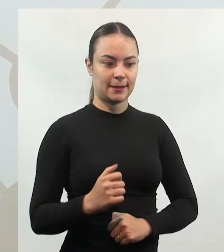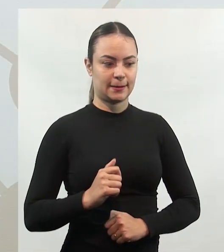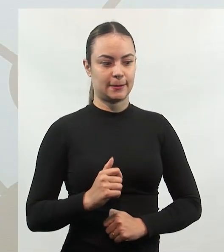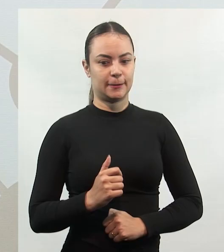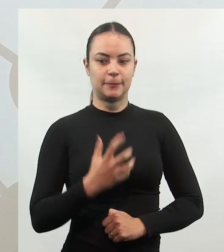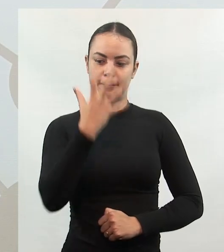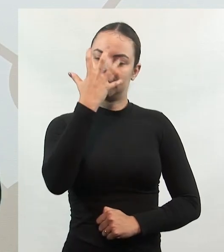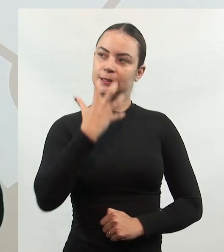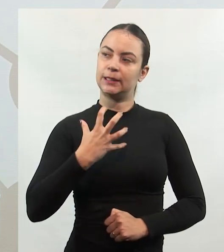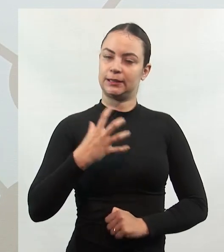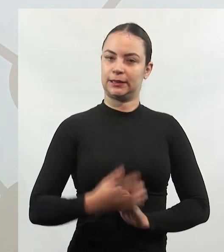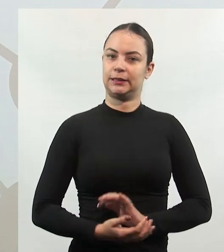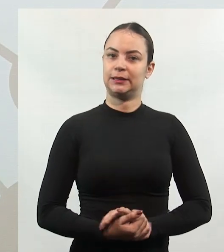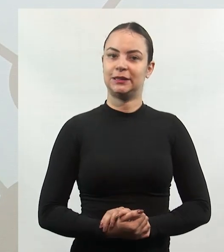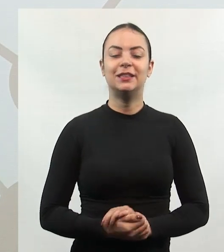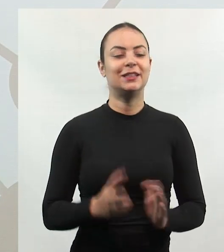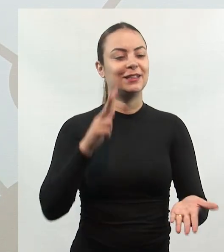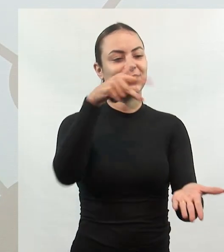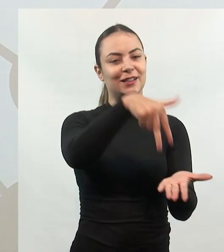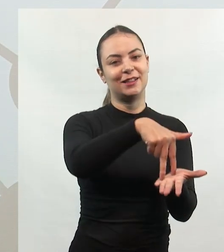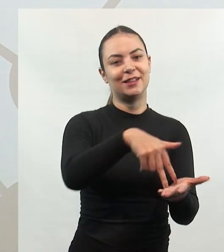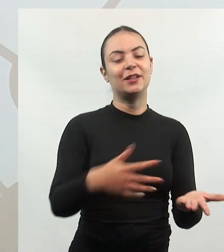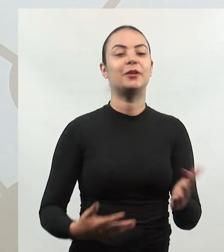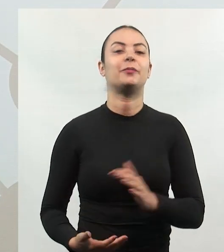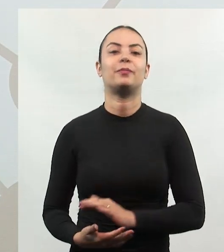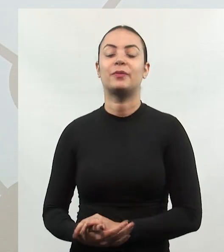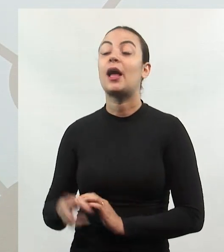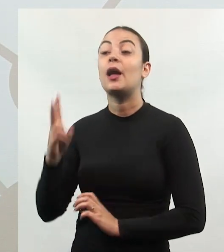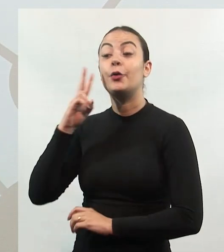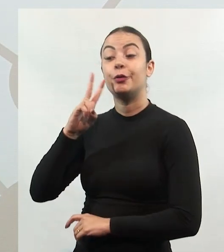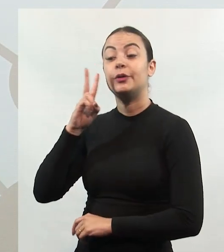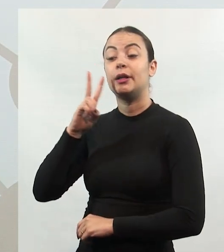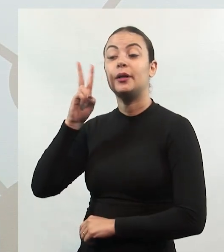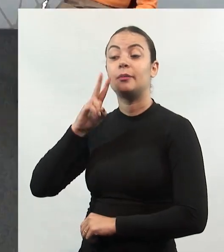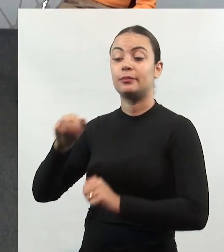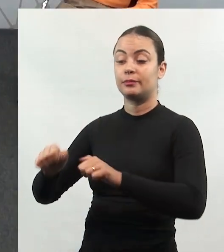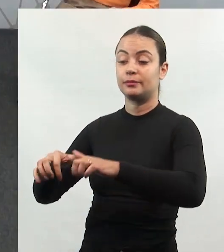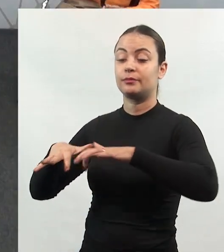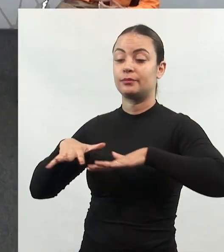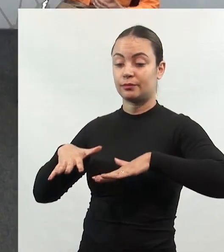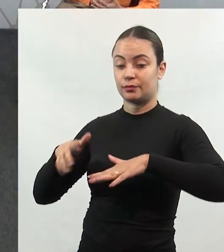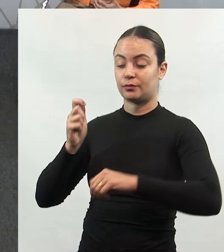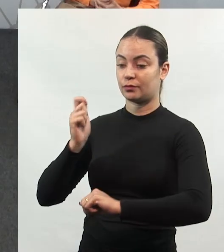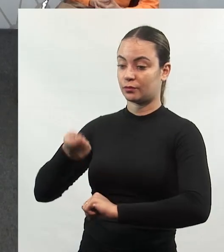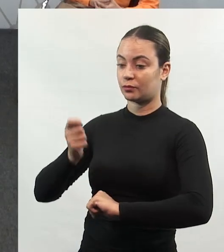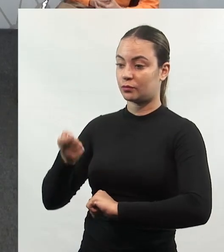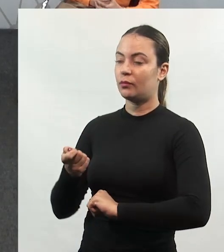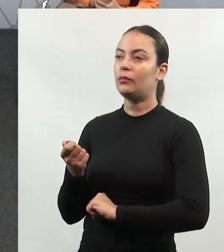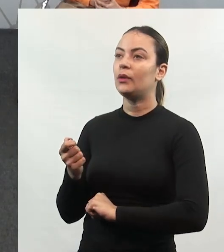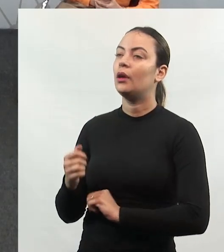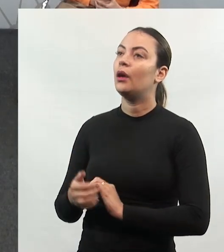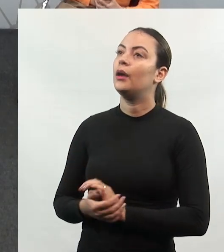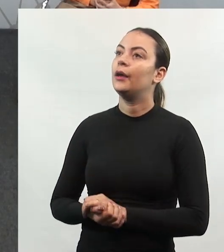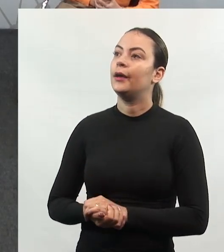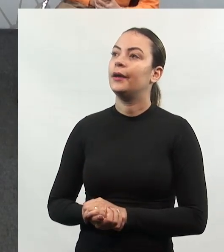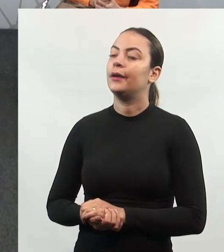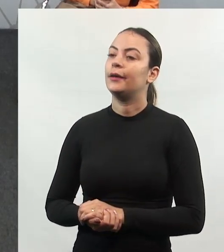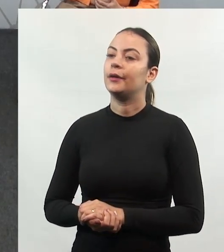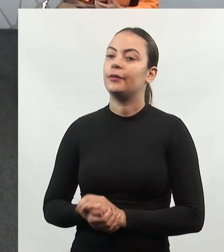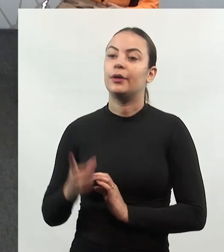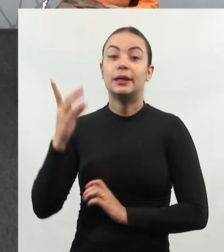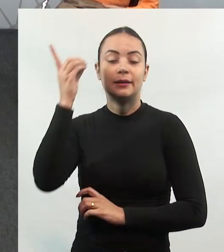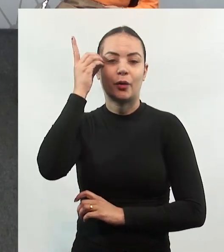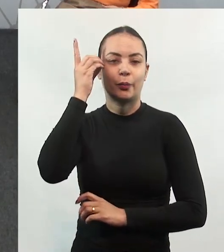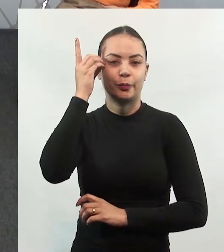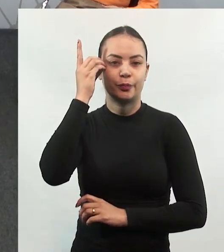um material, mas para compreender a realidade, né? Isso mesmo, Sheila. E entrar na sala de aula com coragem, né? A gente se sentia